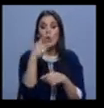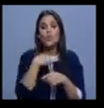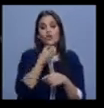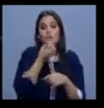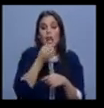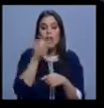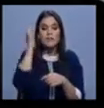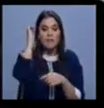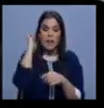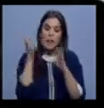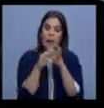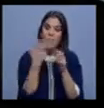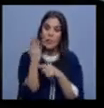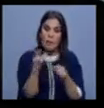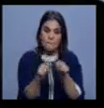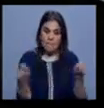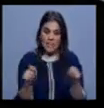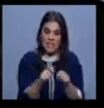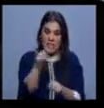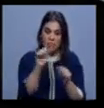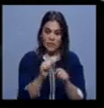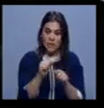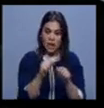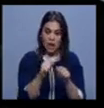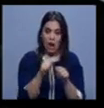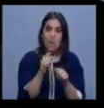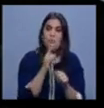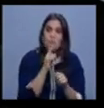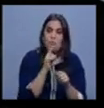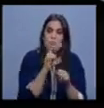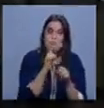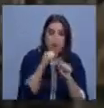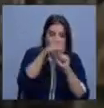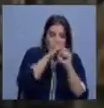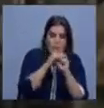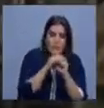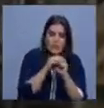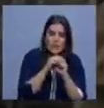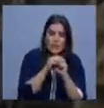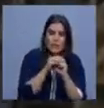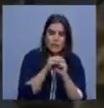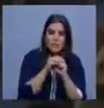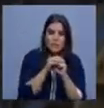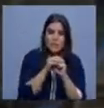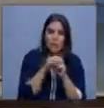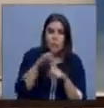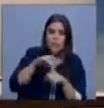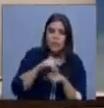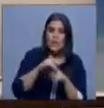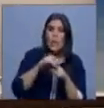a medir o tamanho de uma cabeça de alfinete na superfície da Lua, o que não deixa de ser absolutamente